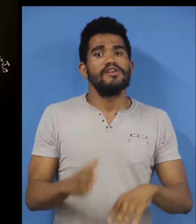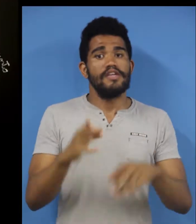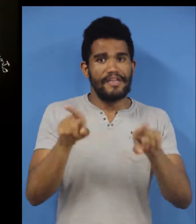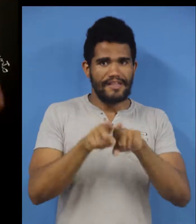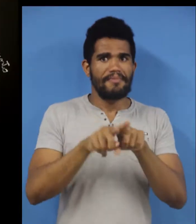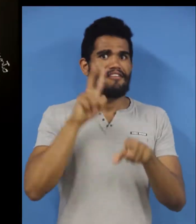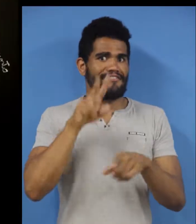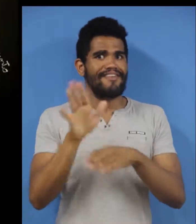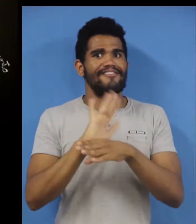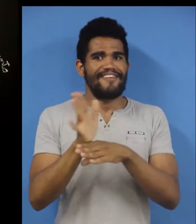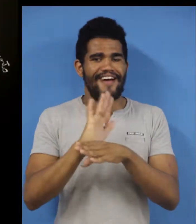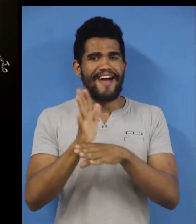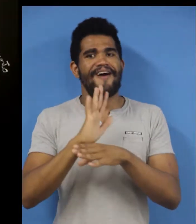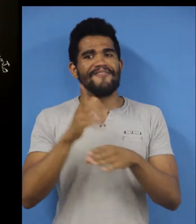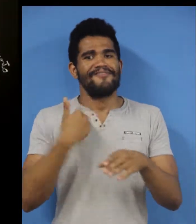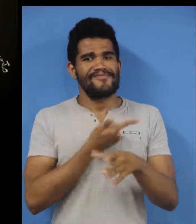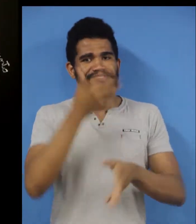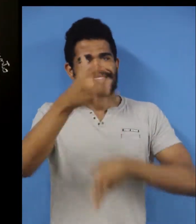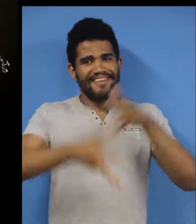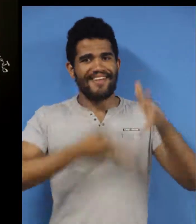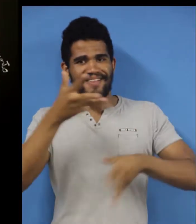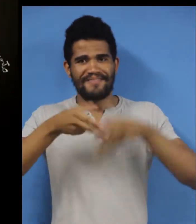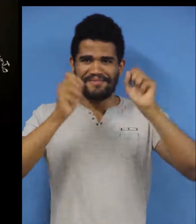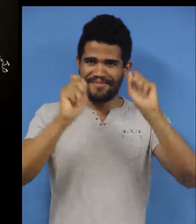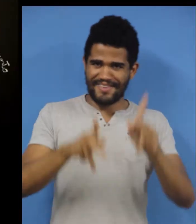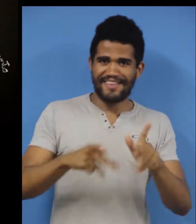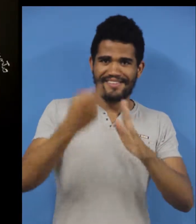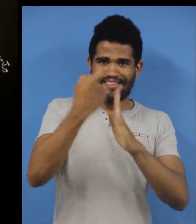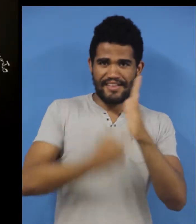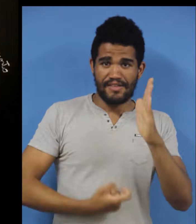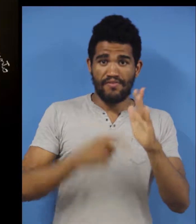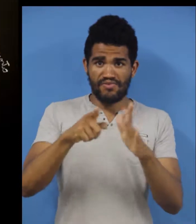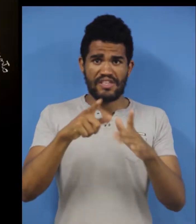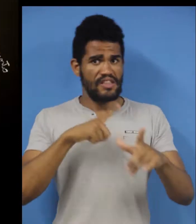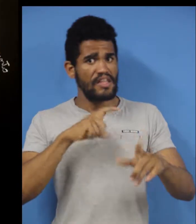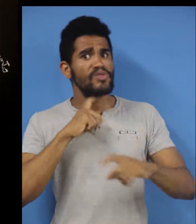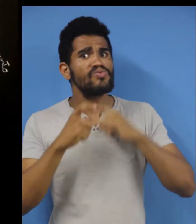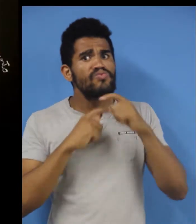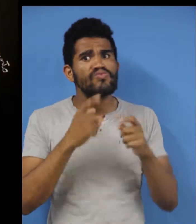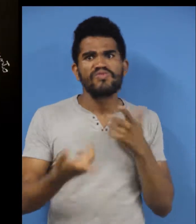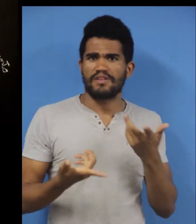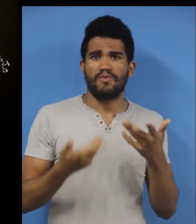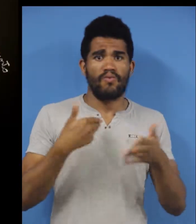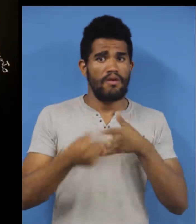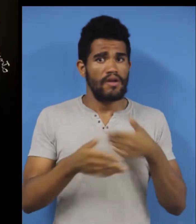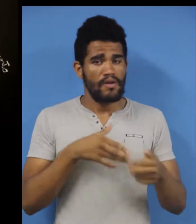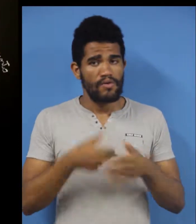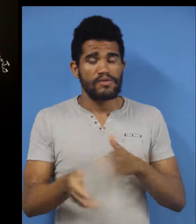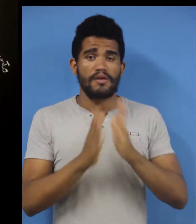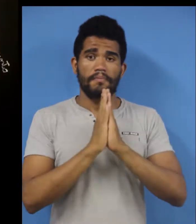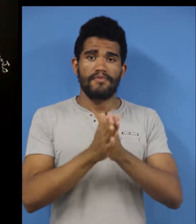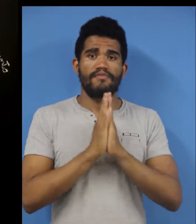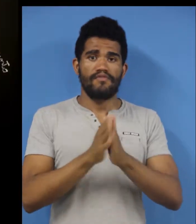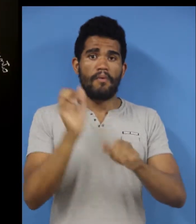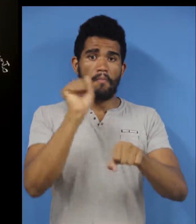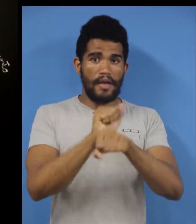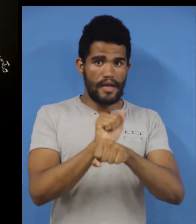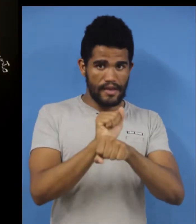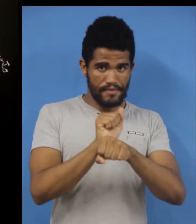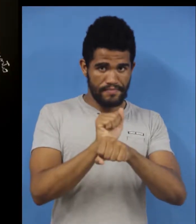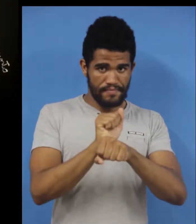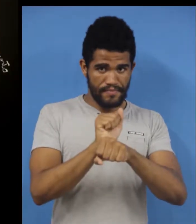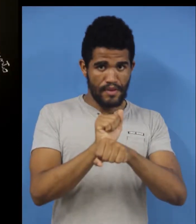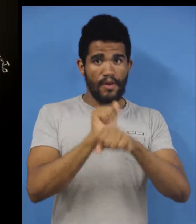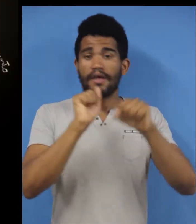Praticando e assistindo, obviamente, as nossas aulas do curso de redação. Se você tiver alguma dúvida, algum questionamento, dá uma